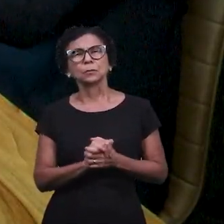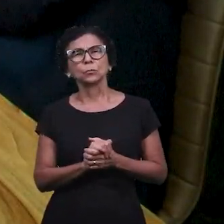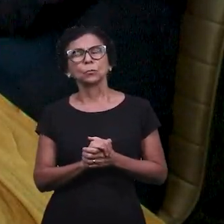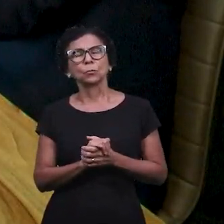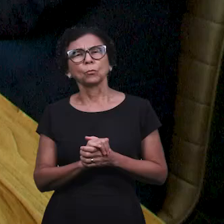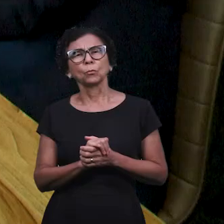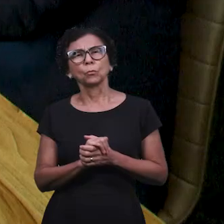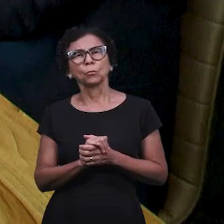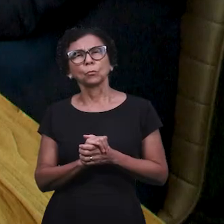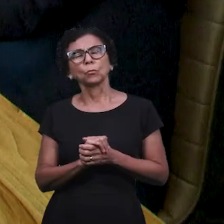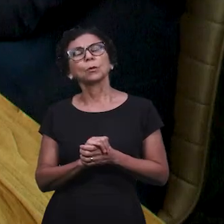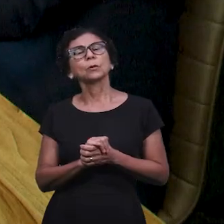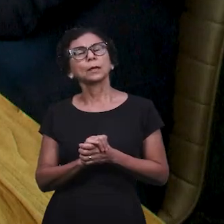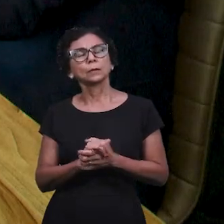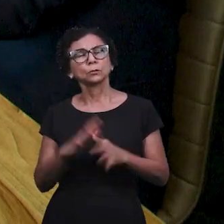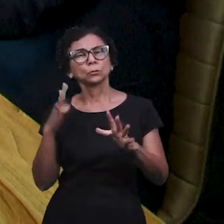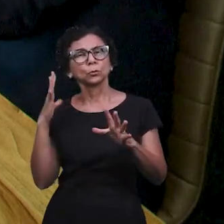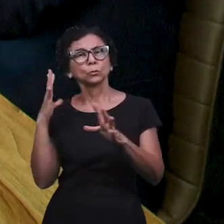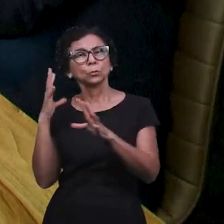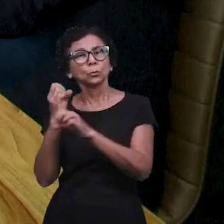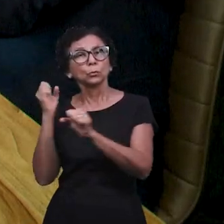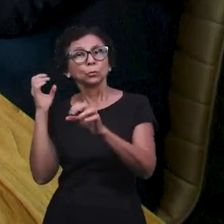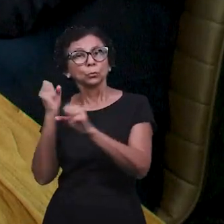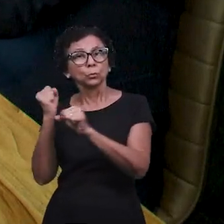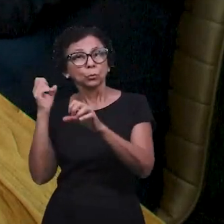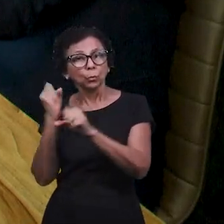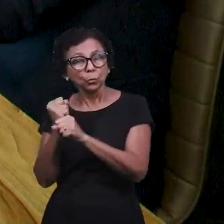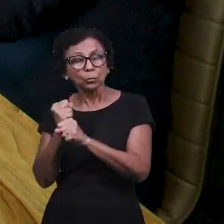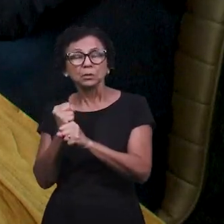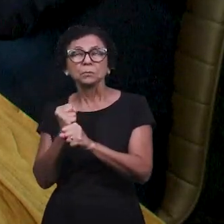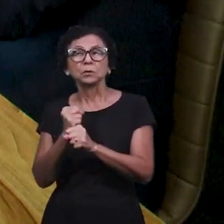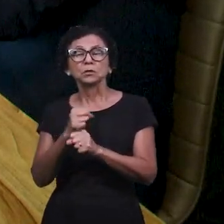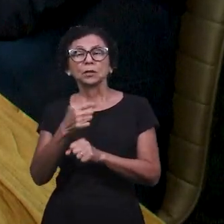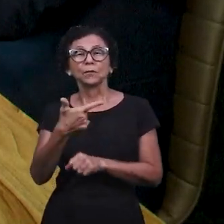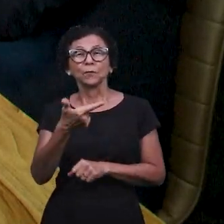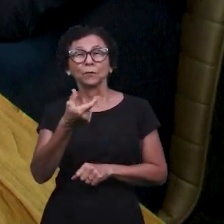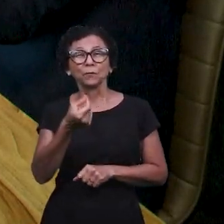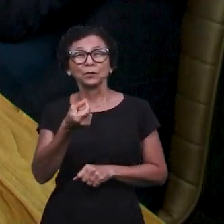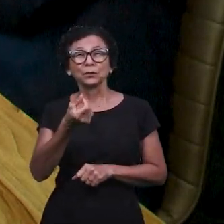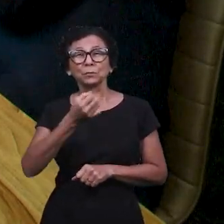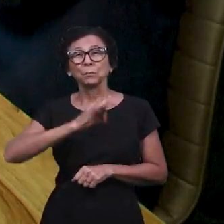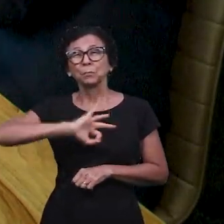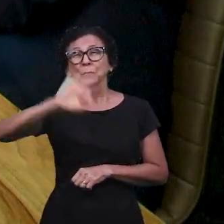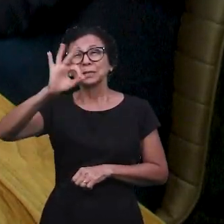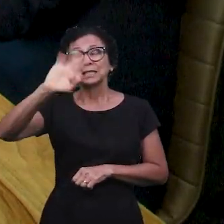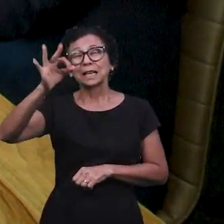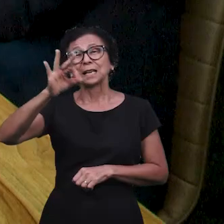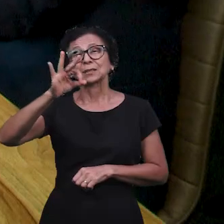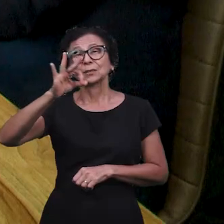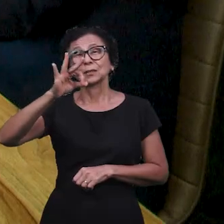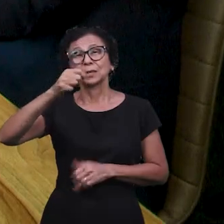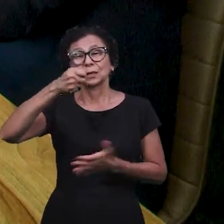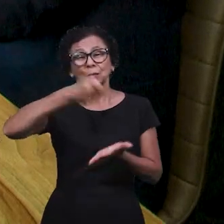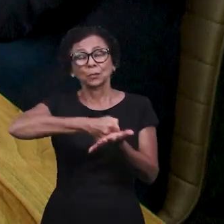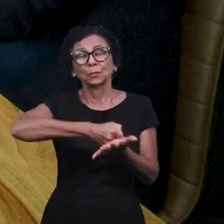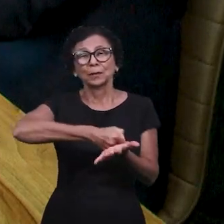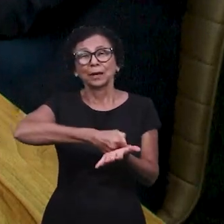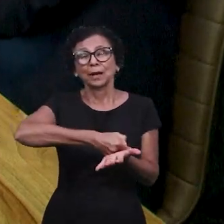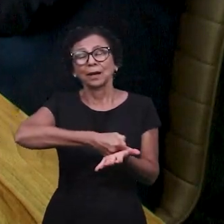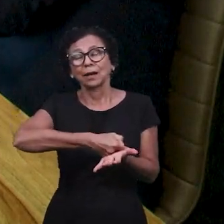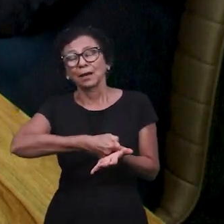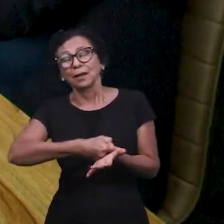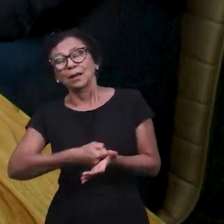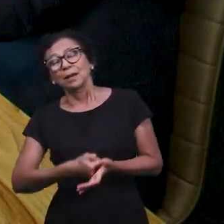do ano. Então, realmente é uma multa, assim... Dependendo, você mata a empresa. Mata a empresa. Proibição de contratar com o poder público, de